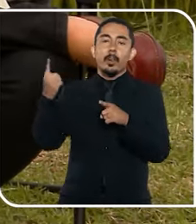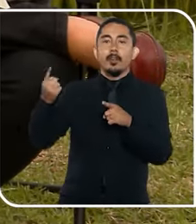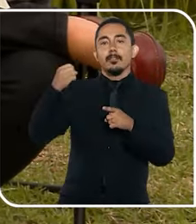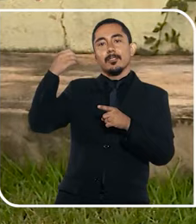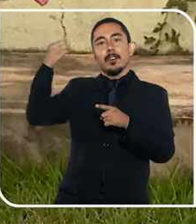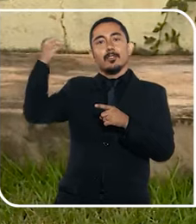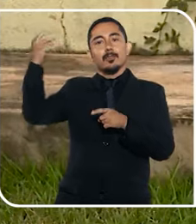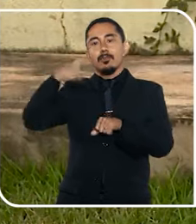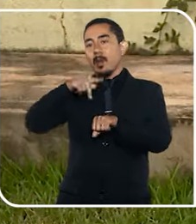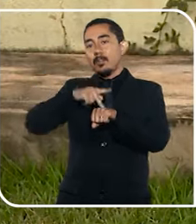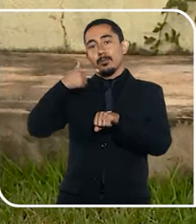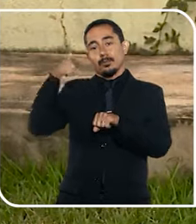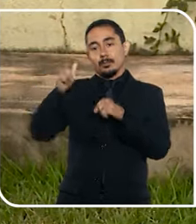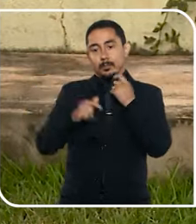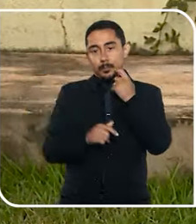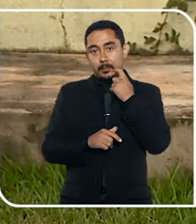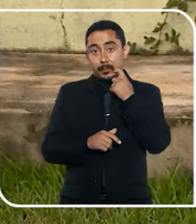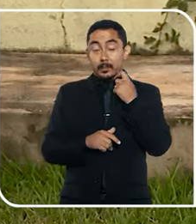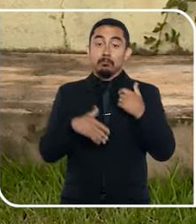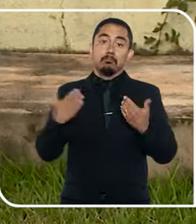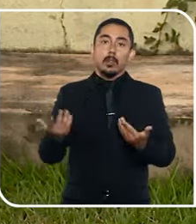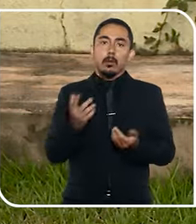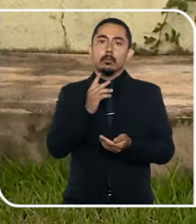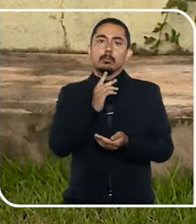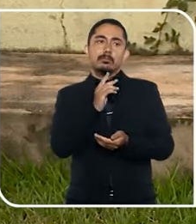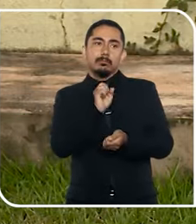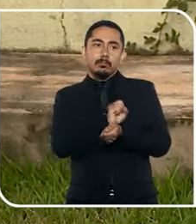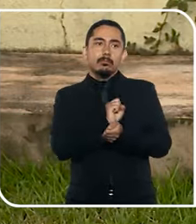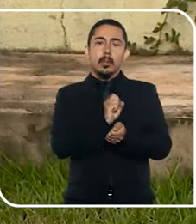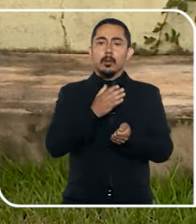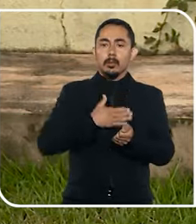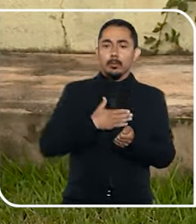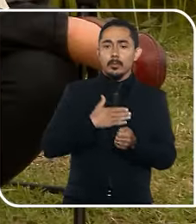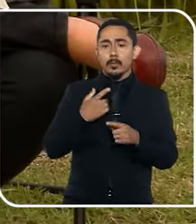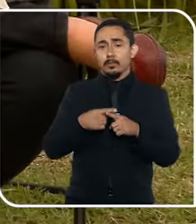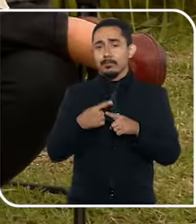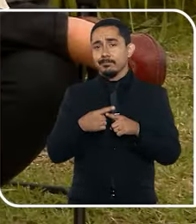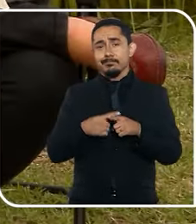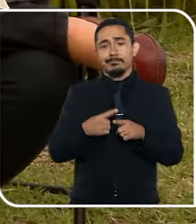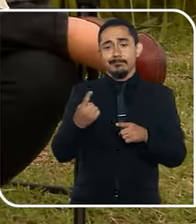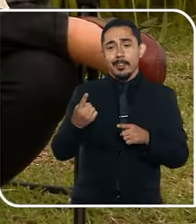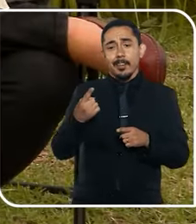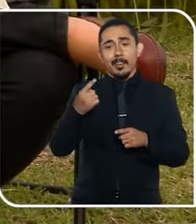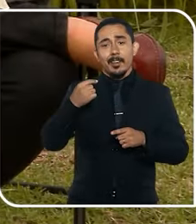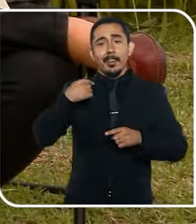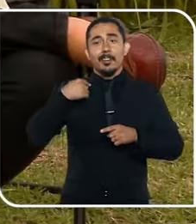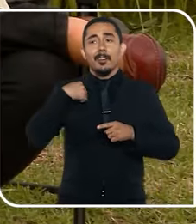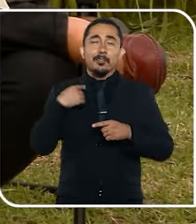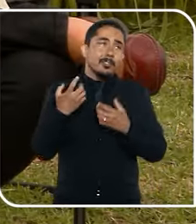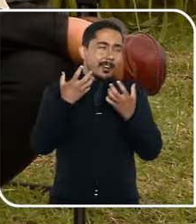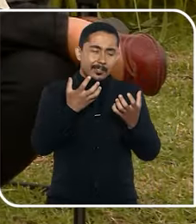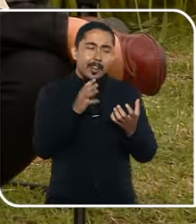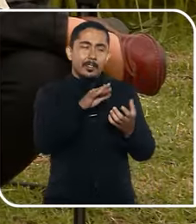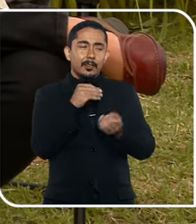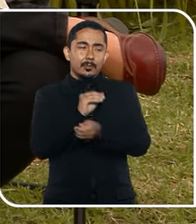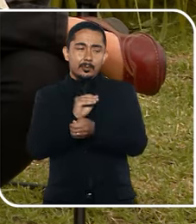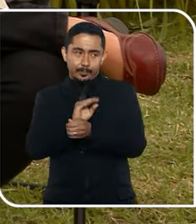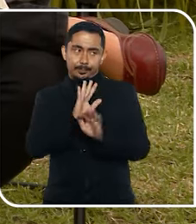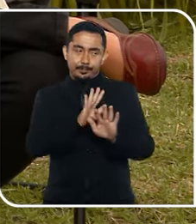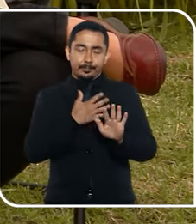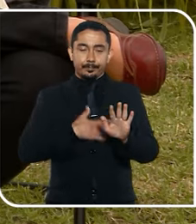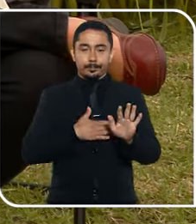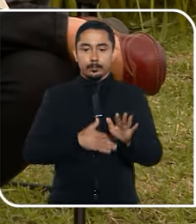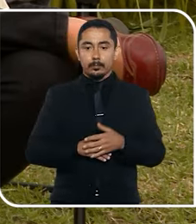deve estar cansada, então eu fico um período maior. Aí ele ficou 1 mês e pouquinho com ela. Ou seja, acabou dando certo, viu? Deu esse certo. Texto aqui.